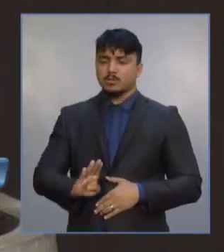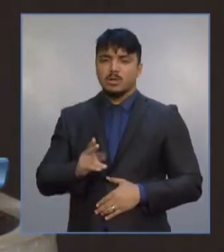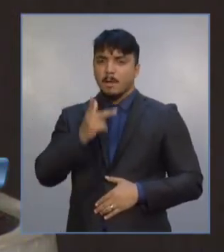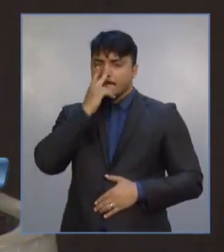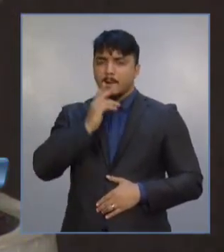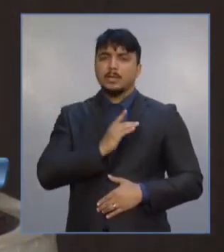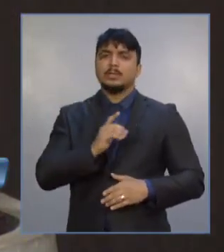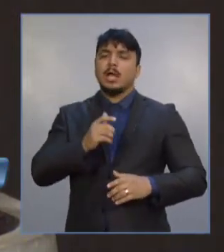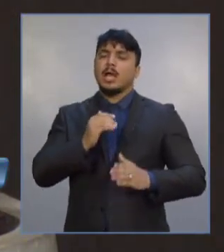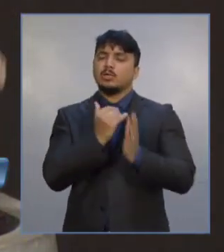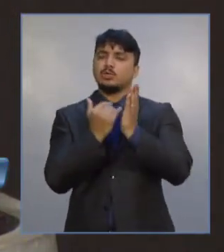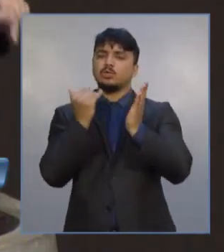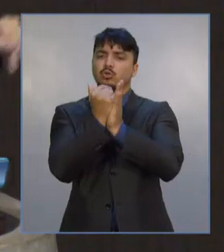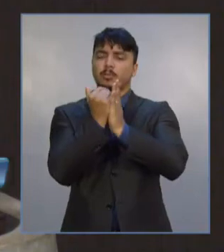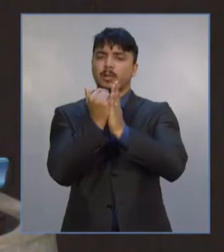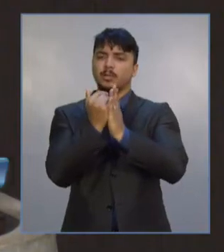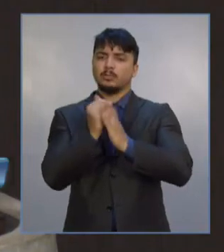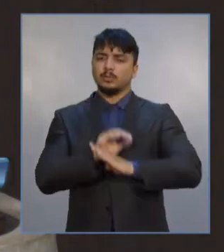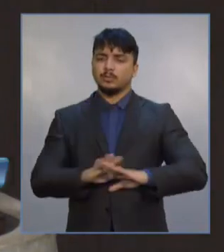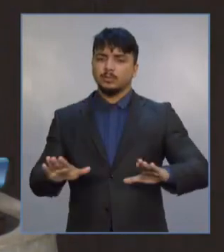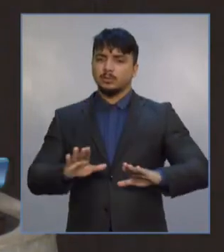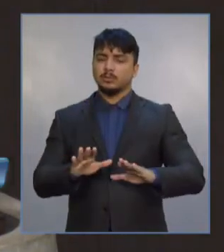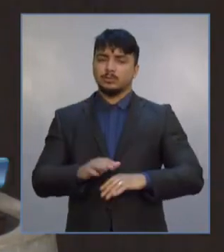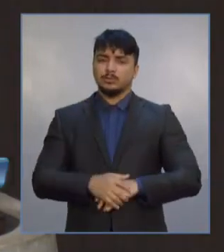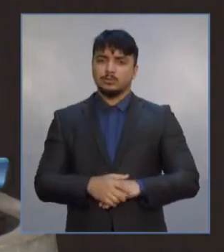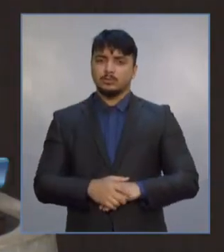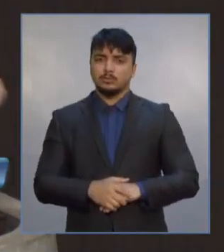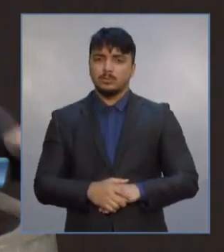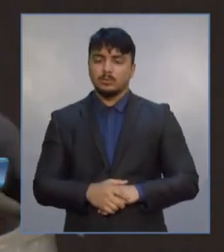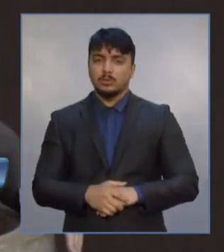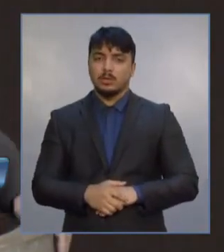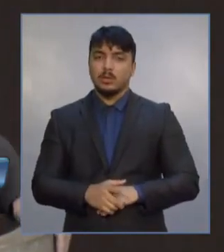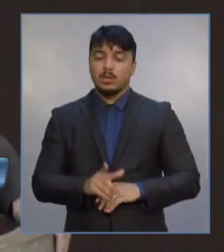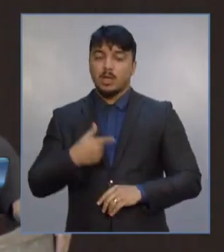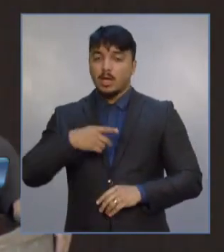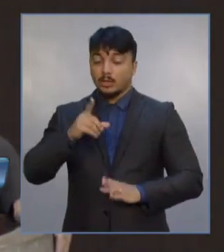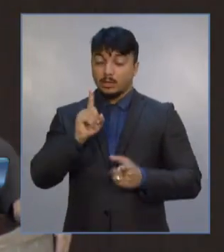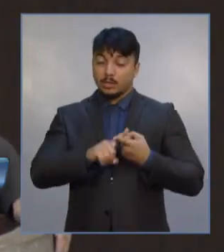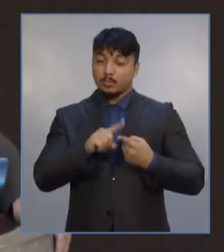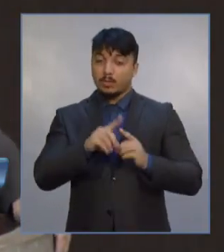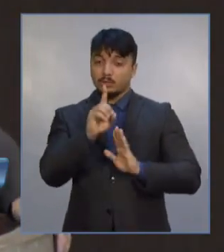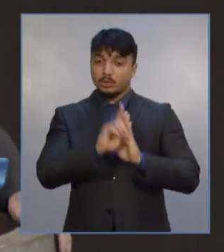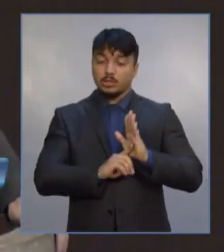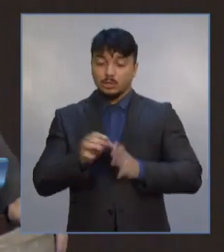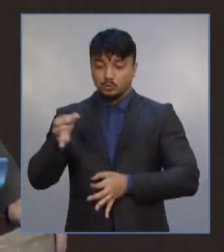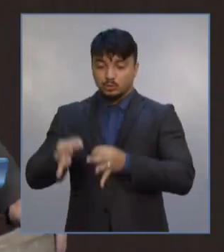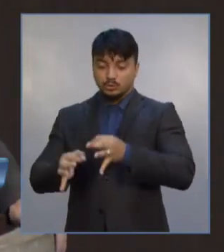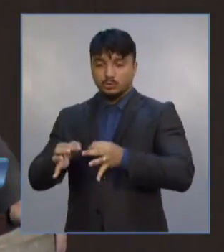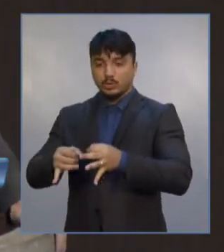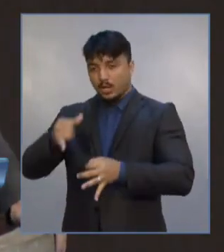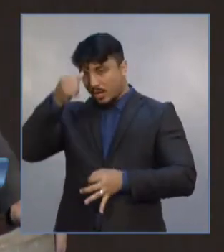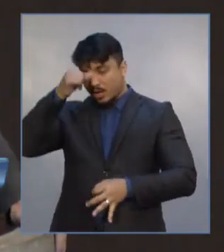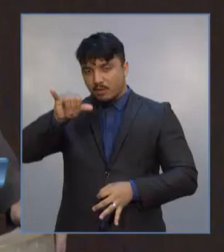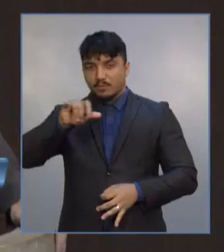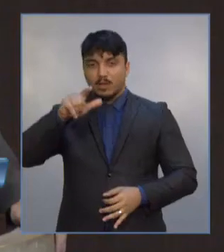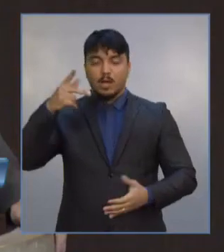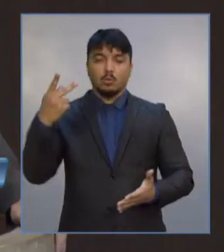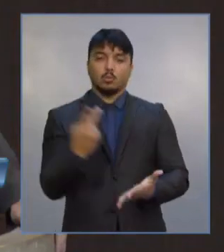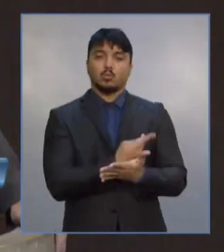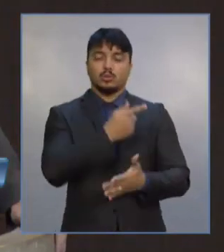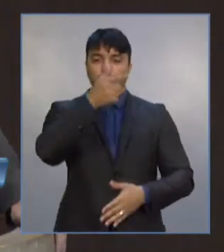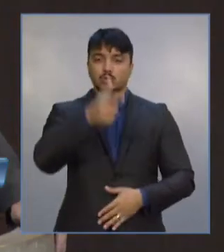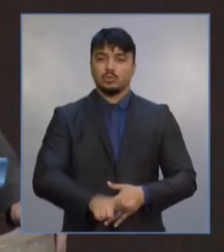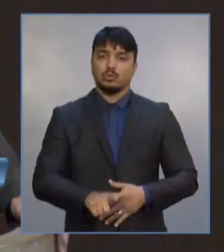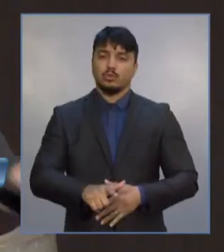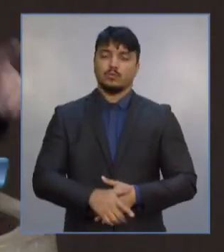sem direito à verdade, daquilo que de fato aconteceu, e direito à justiça, para que nunca